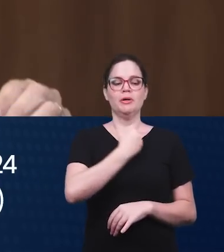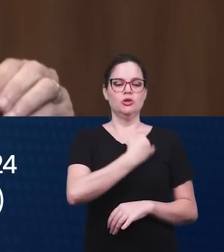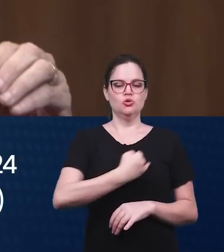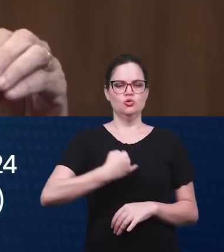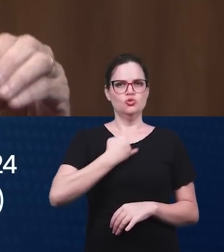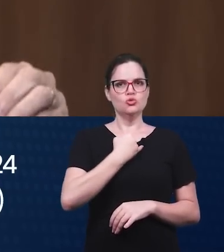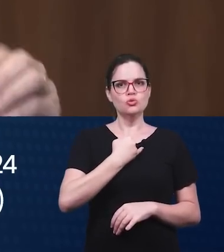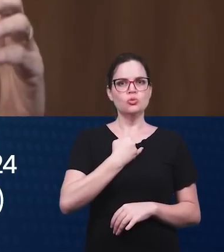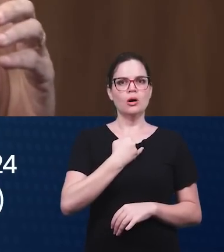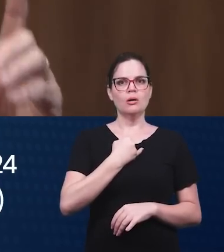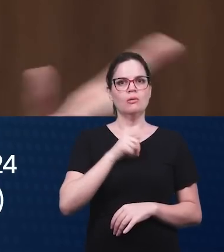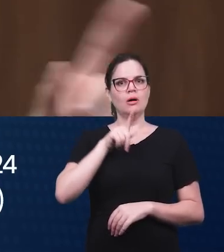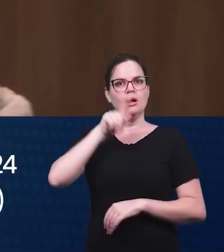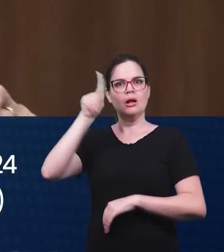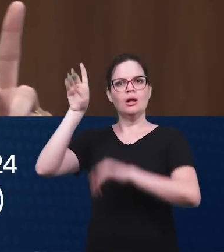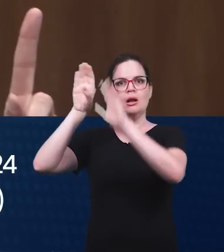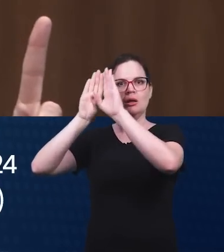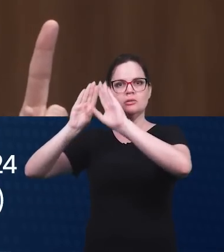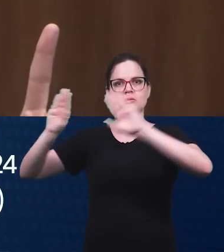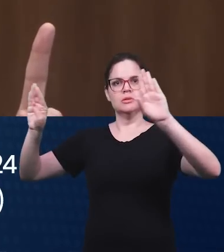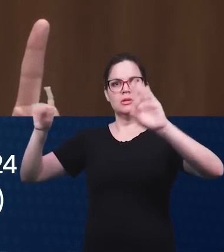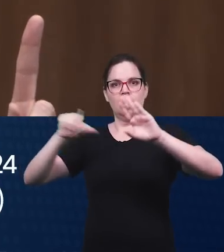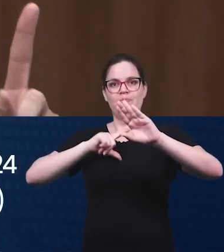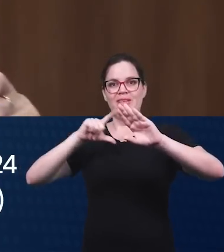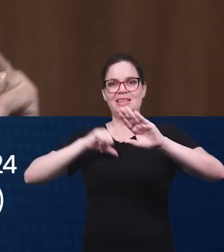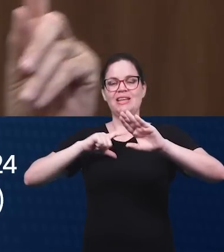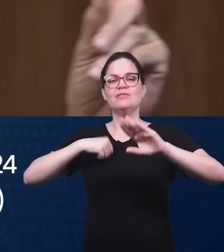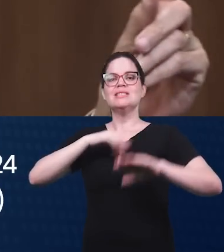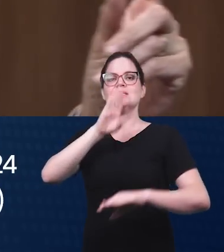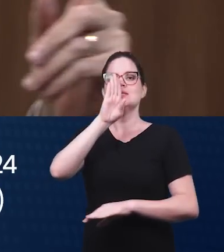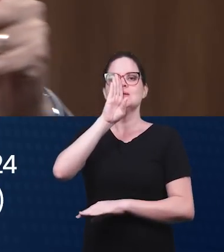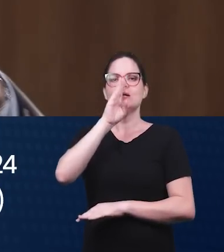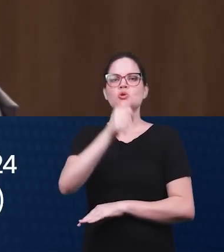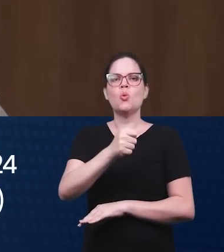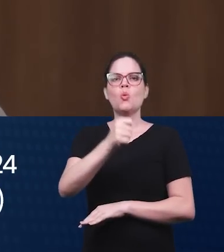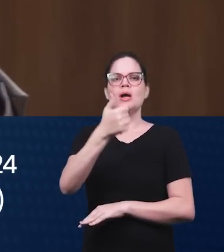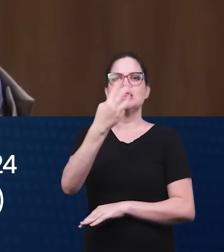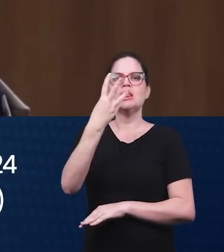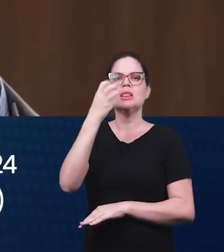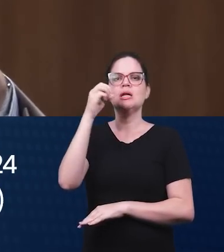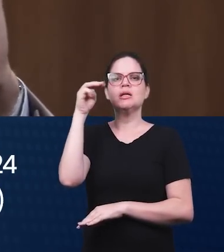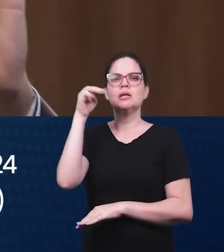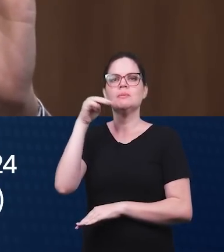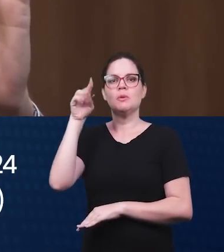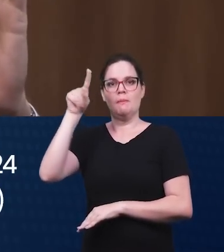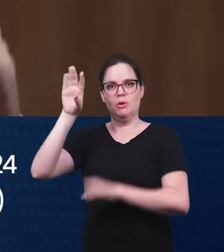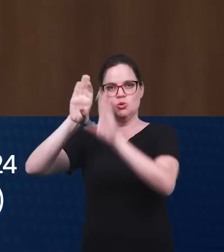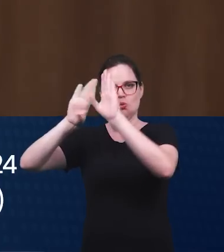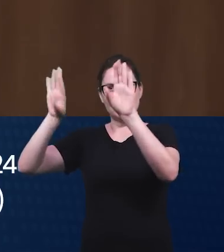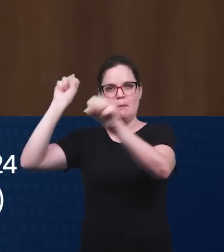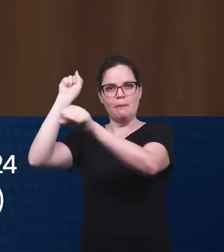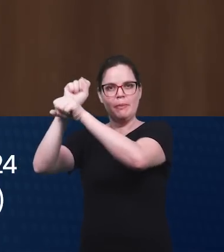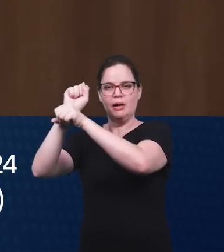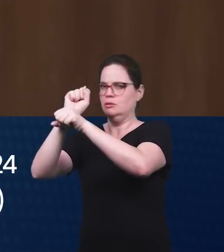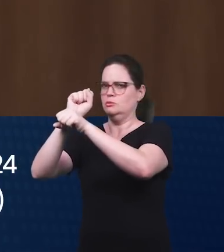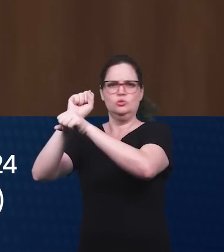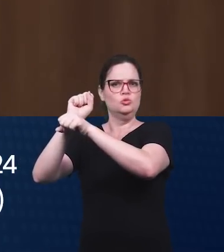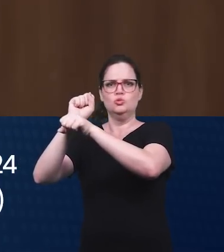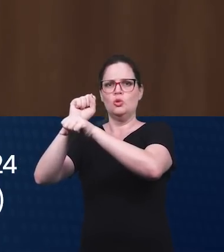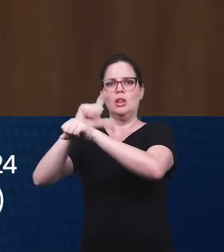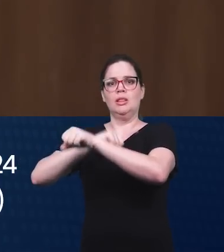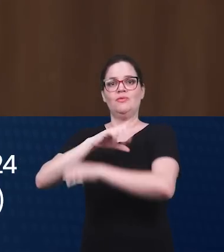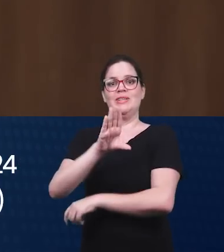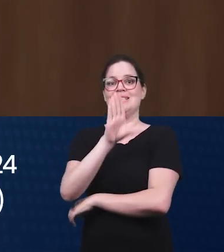quase meia hora no céu, mas o céu não parou. O céu estava em movimento, mas houve um silêncio. Deus está